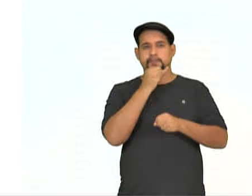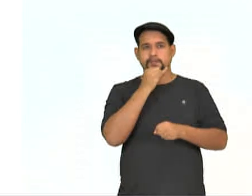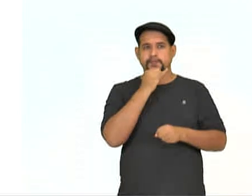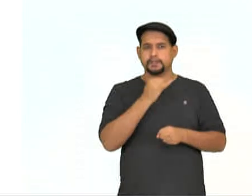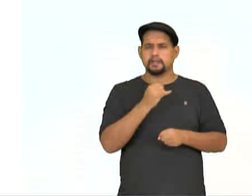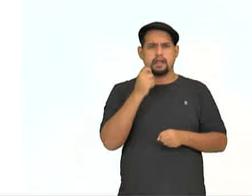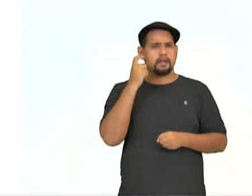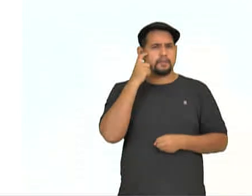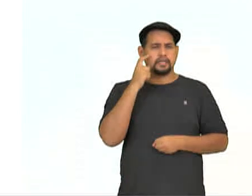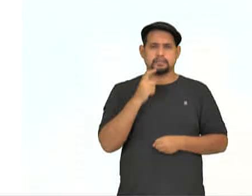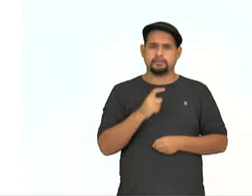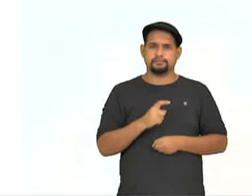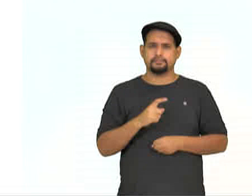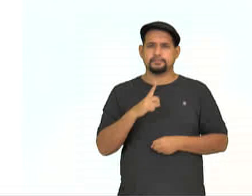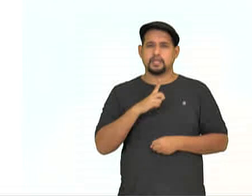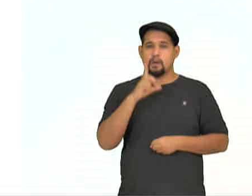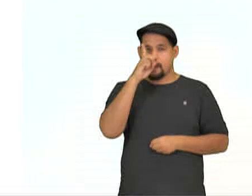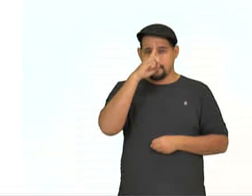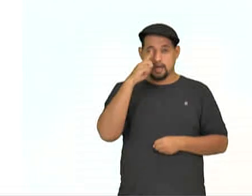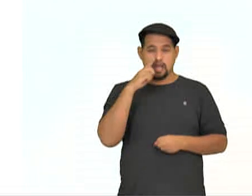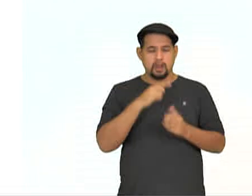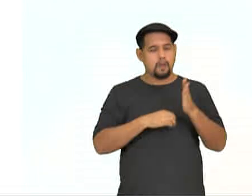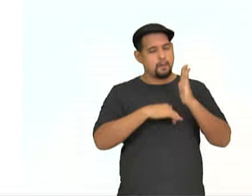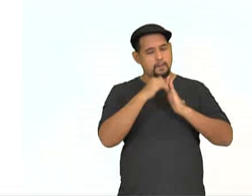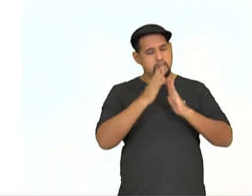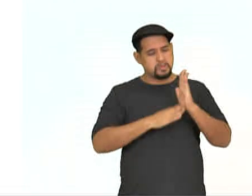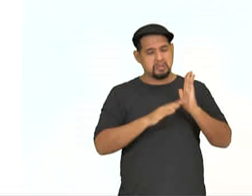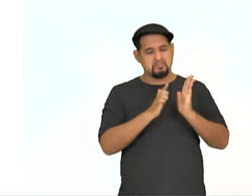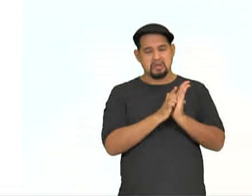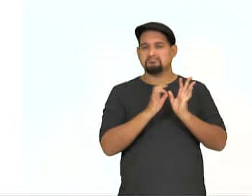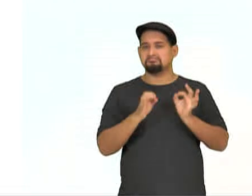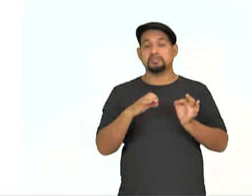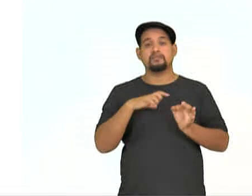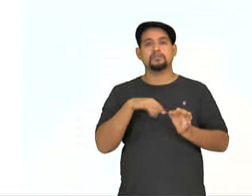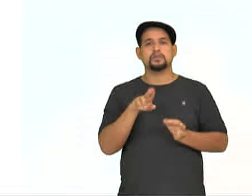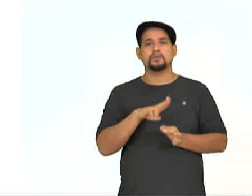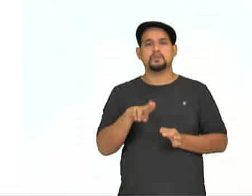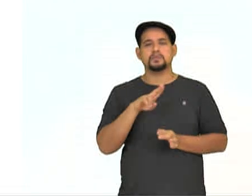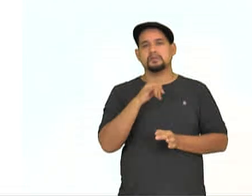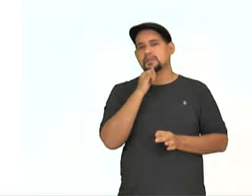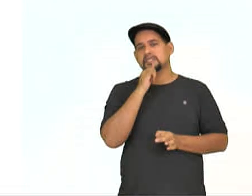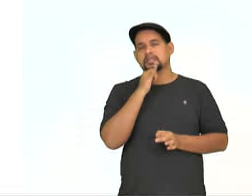agora imagine você tem um amarelo pintado no papel aqui. E você pega